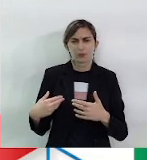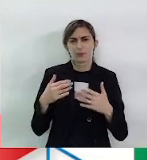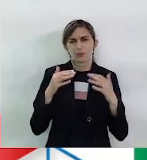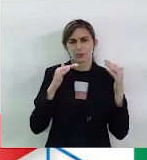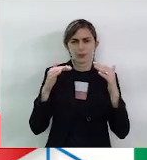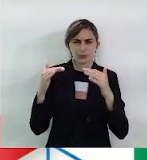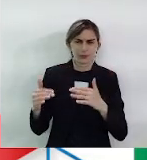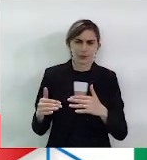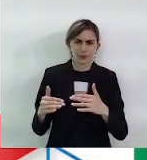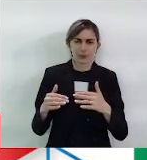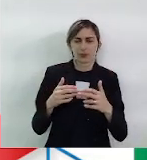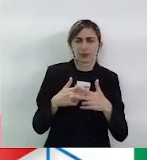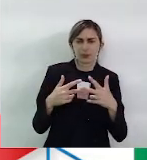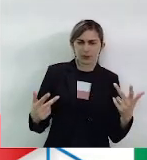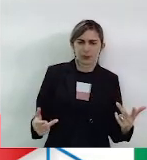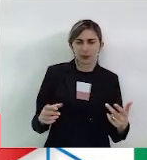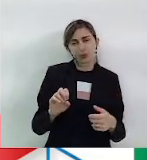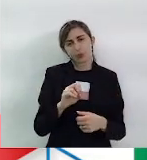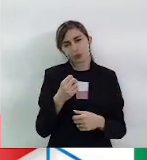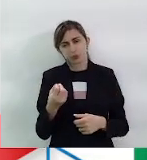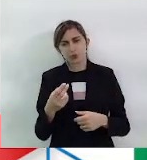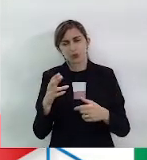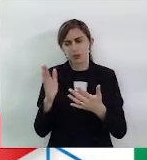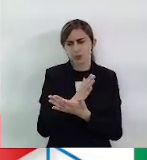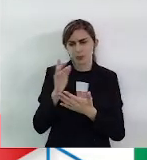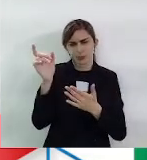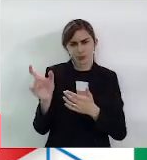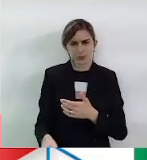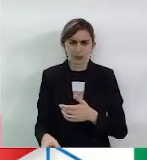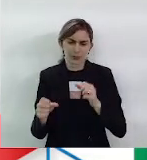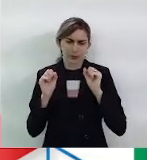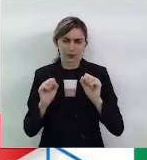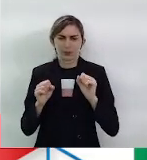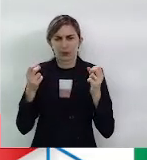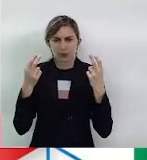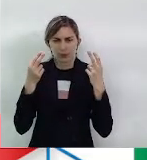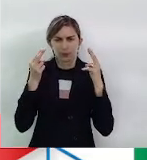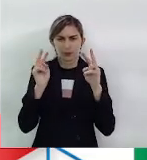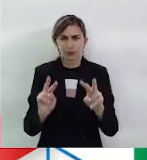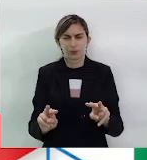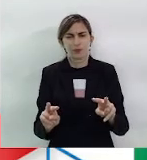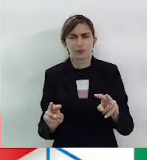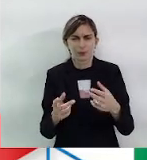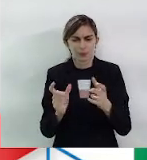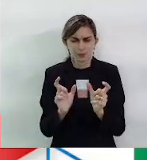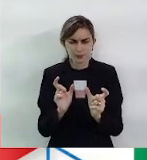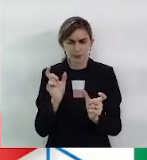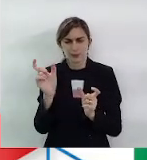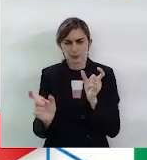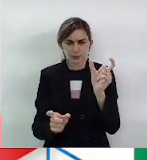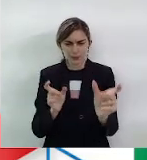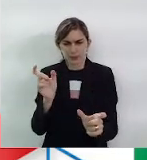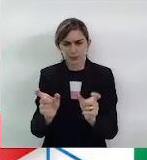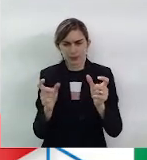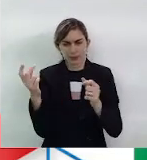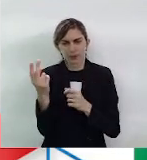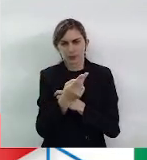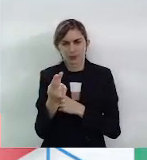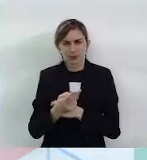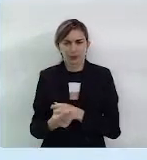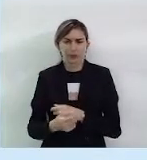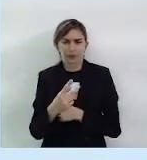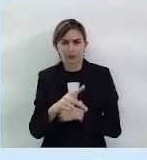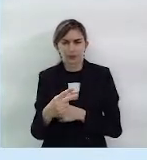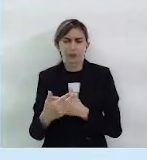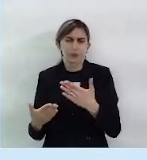obediente a algo ou a alguém. Podem ver que no caso das palavras aí dos nomes,